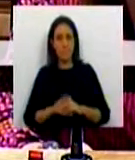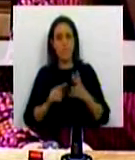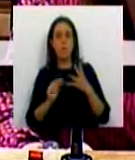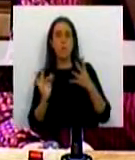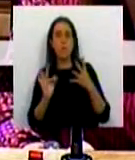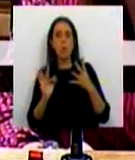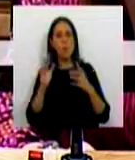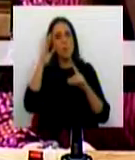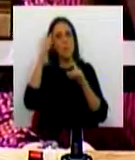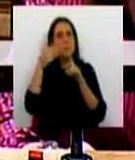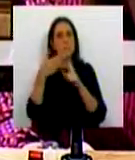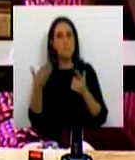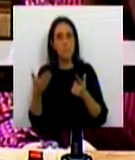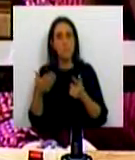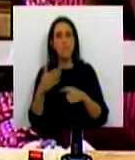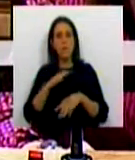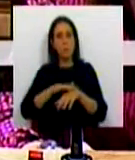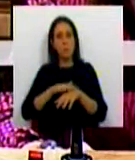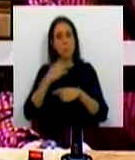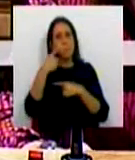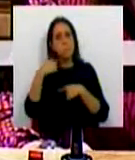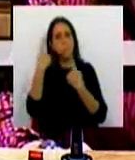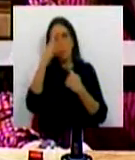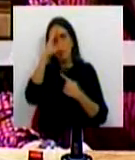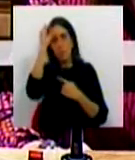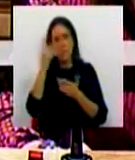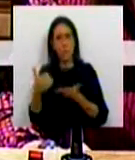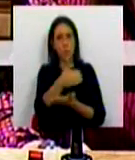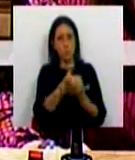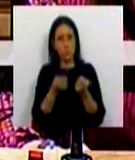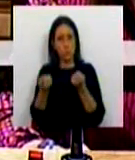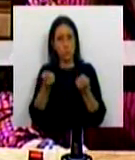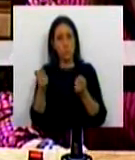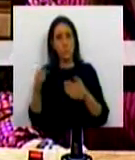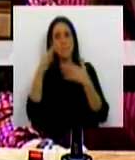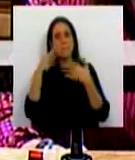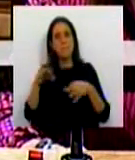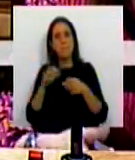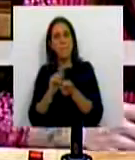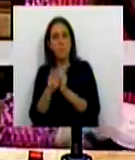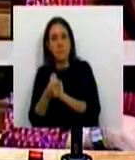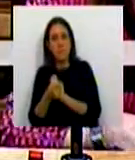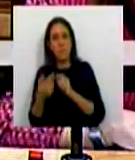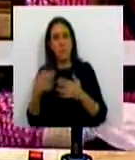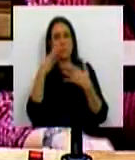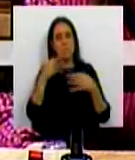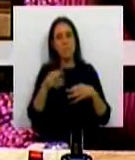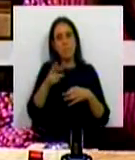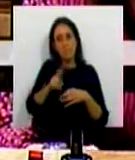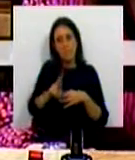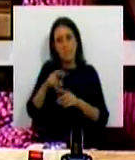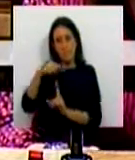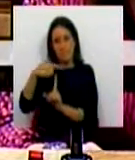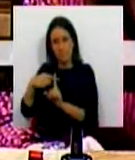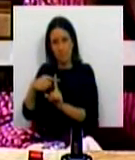visamos a melhoria da gestão dos recursos da administração pública. A recuperação do Simplex, agora Simplex Mais, é um dos exemplos mais